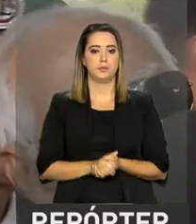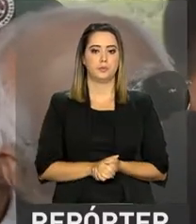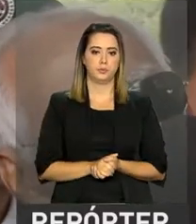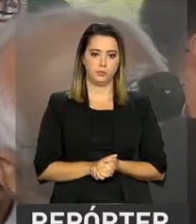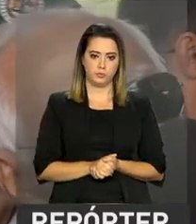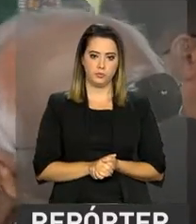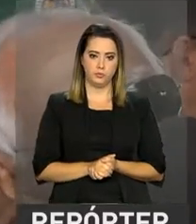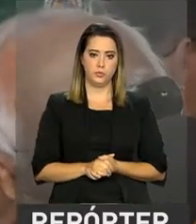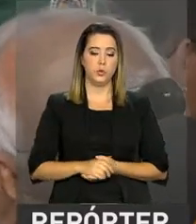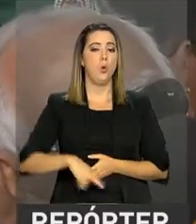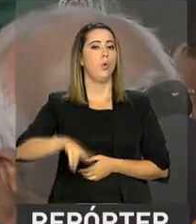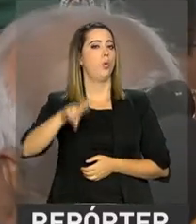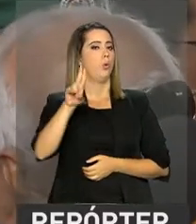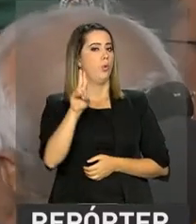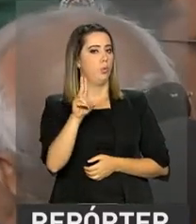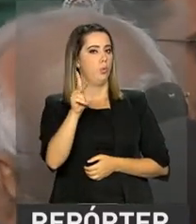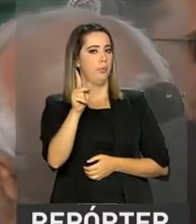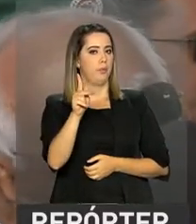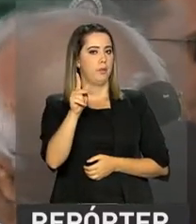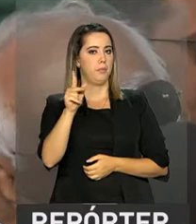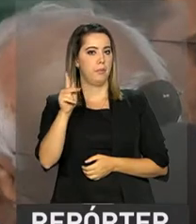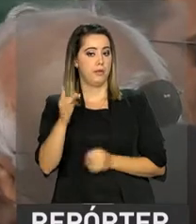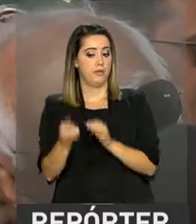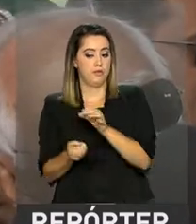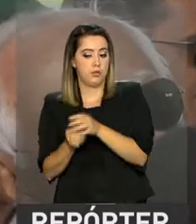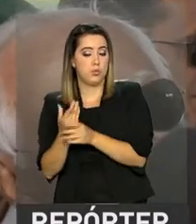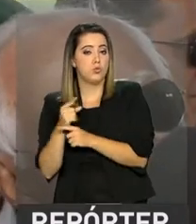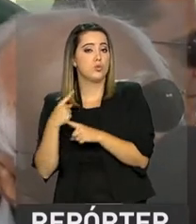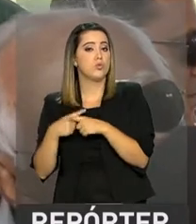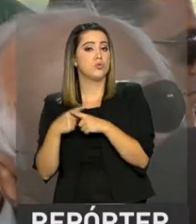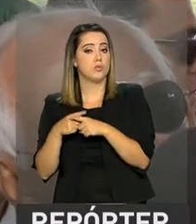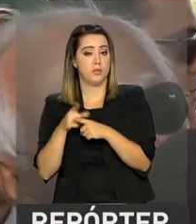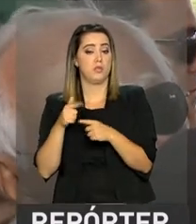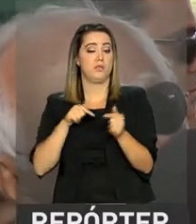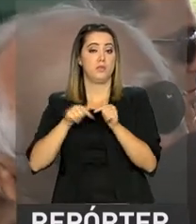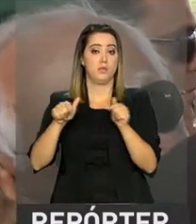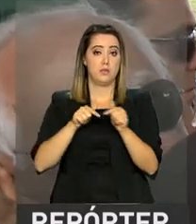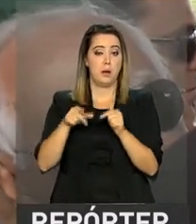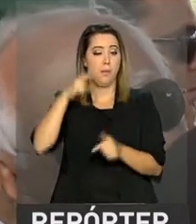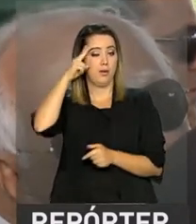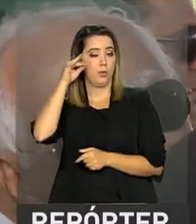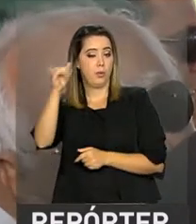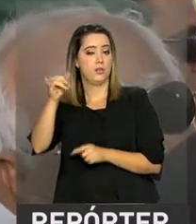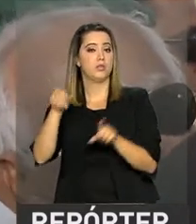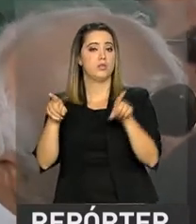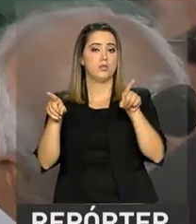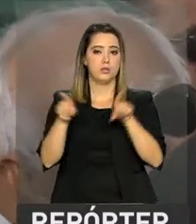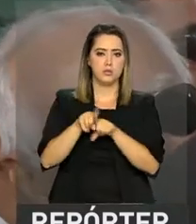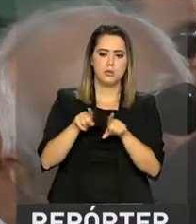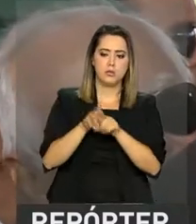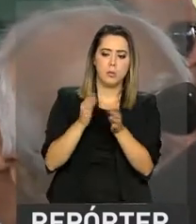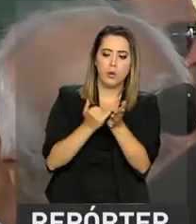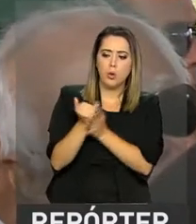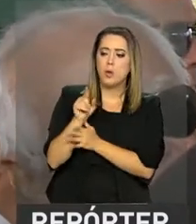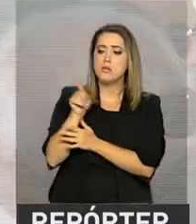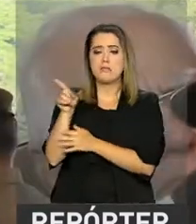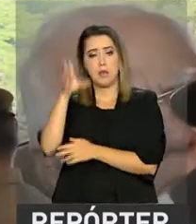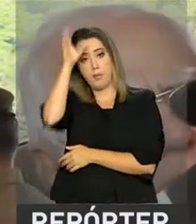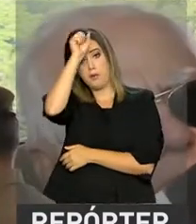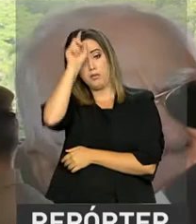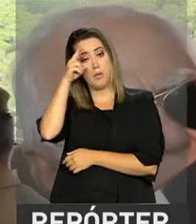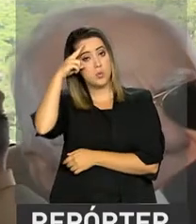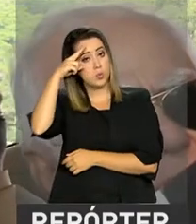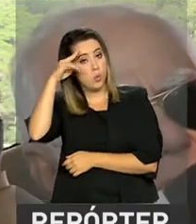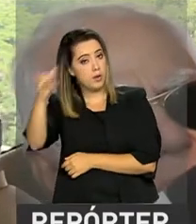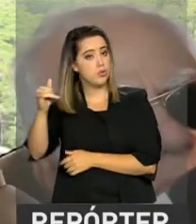nascem, evidentemente, que não apenas da experiência no Haiti, das Forças Armadas, mas em grande parte a partir do que nós aprendemos lá. E